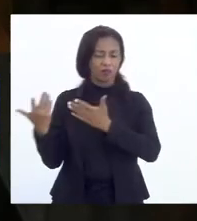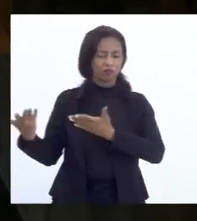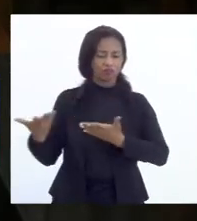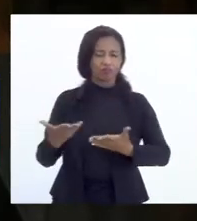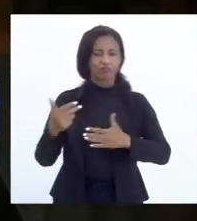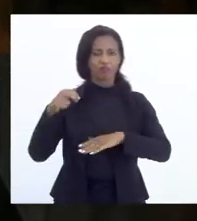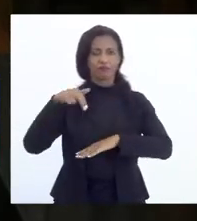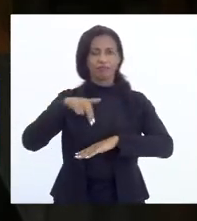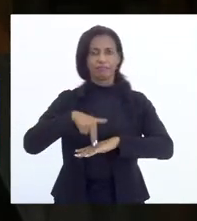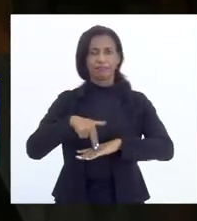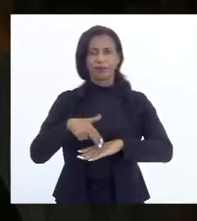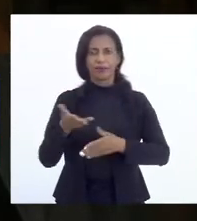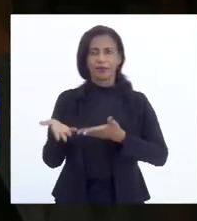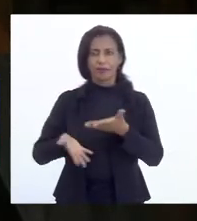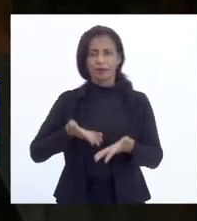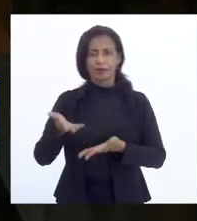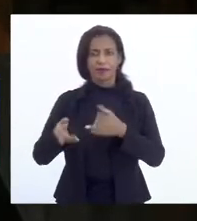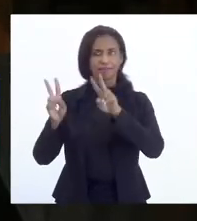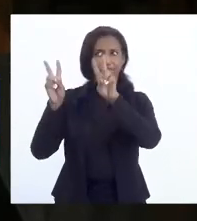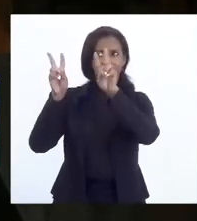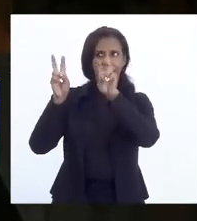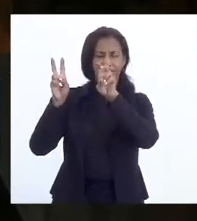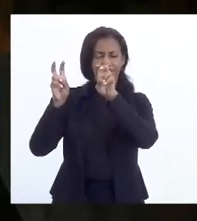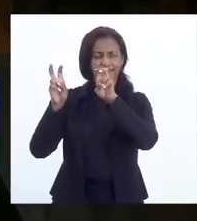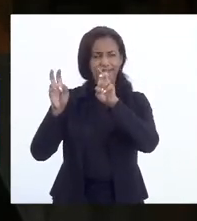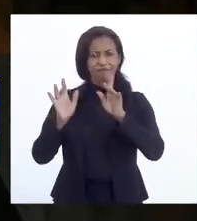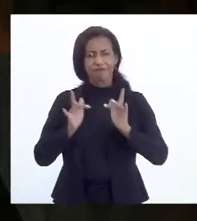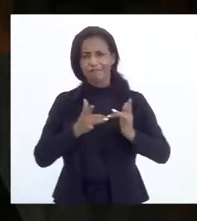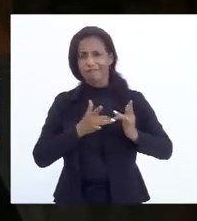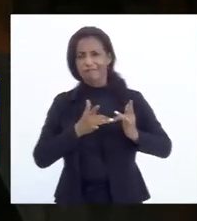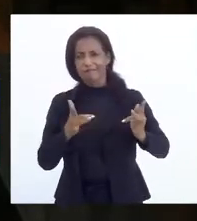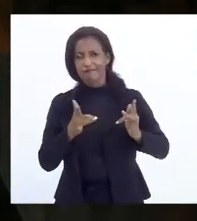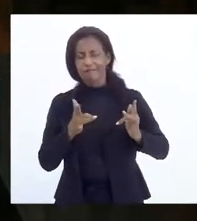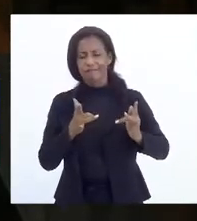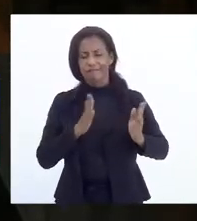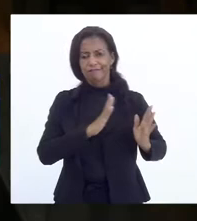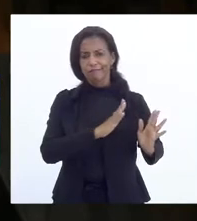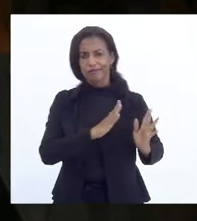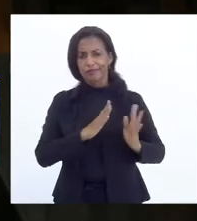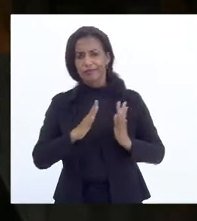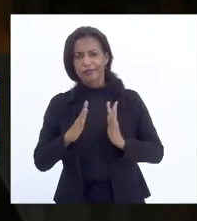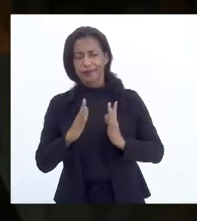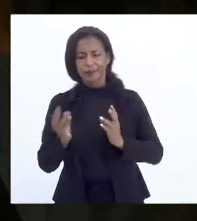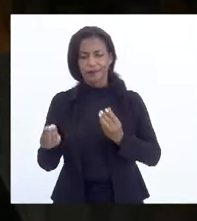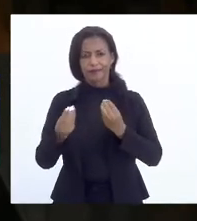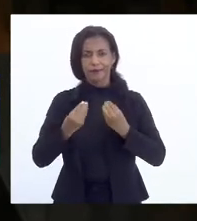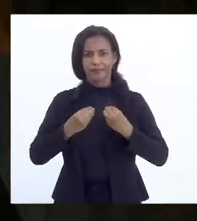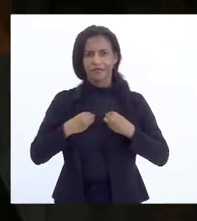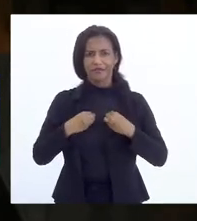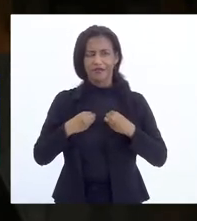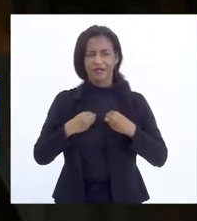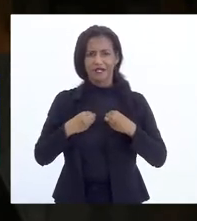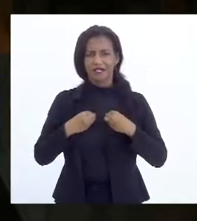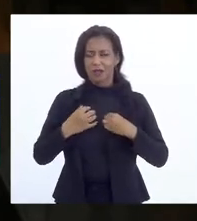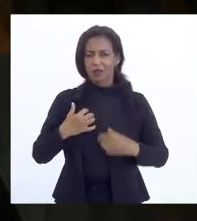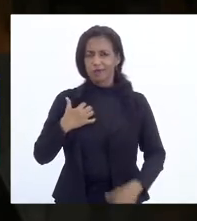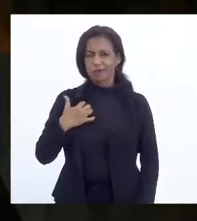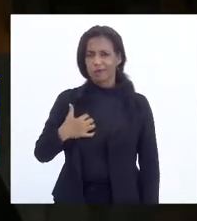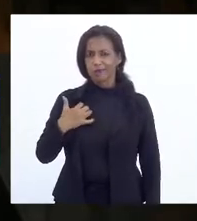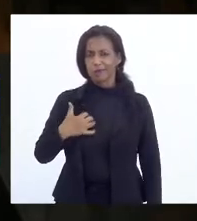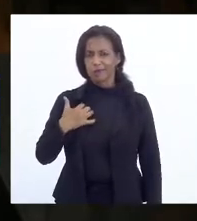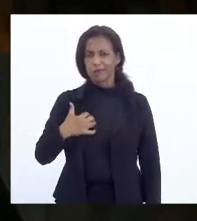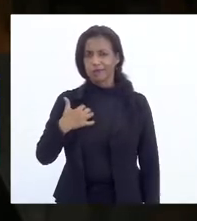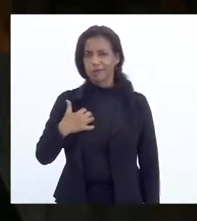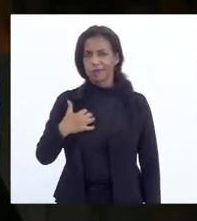tribuna tratar de um tema muito sensível, que nos últimos dias me gerou bastante revolta e